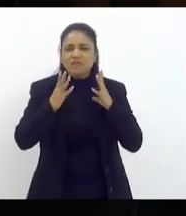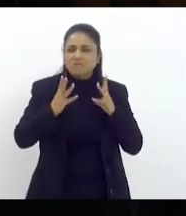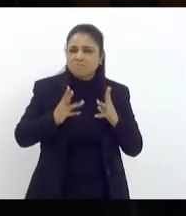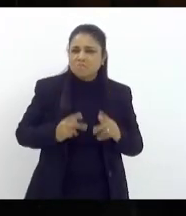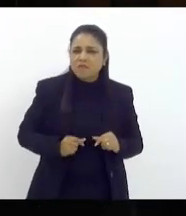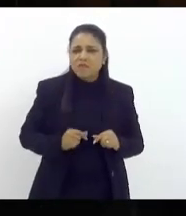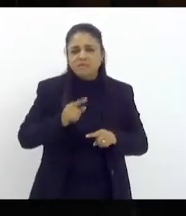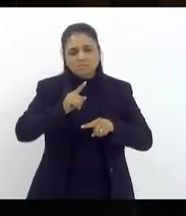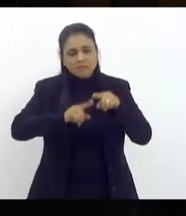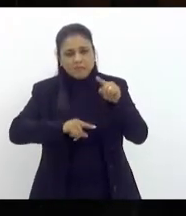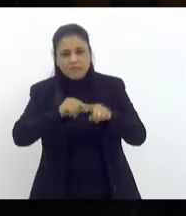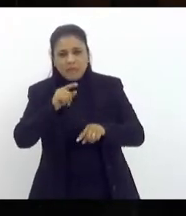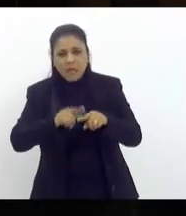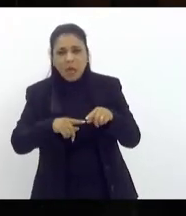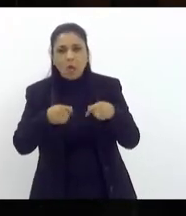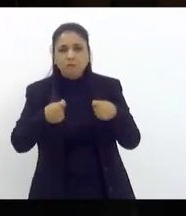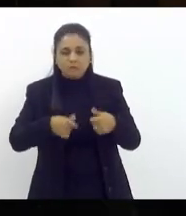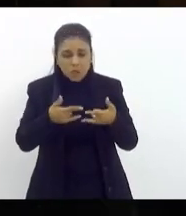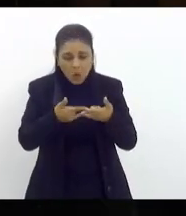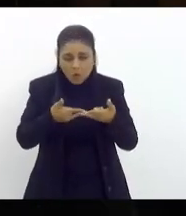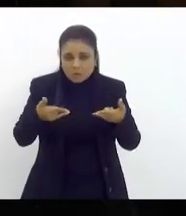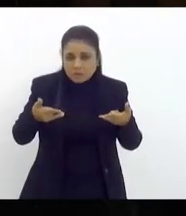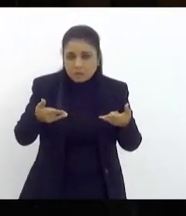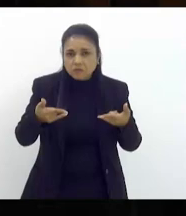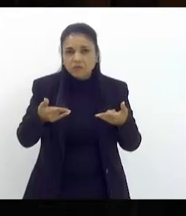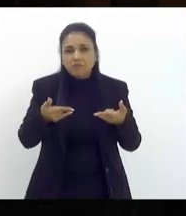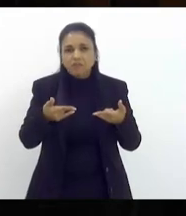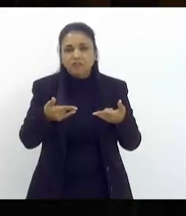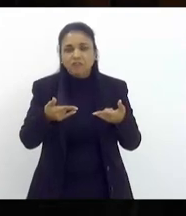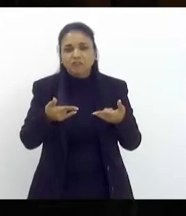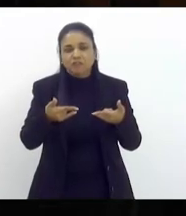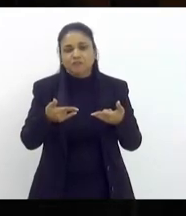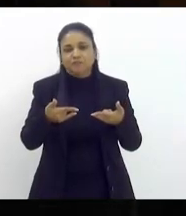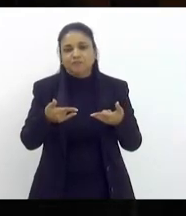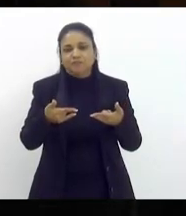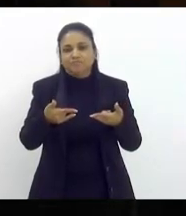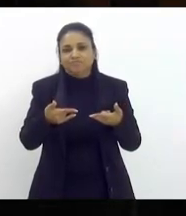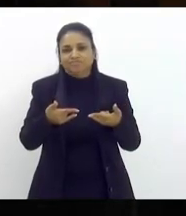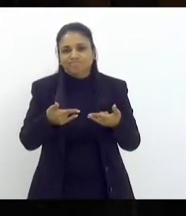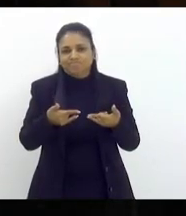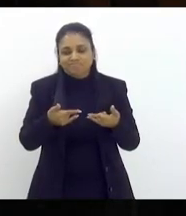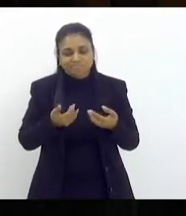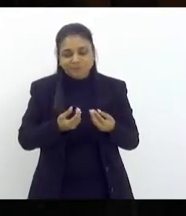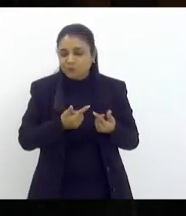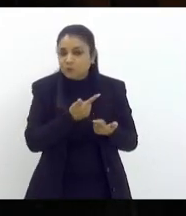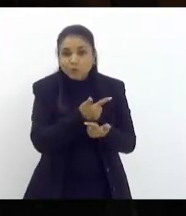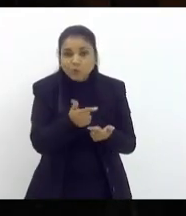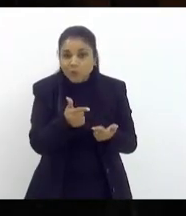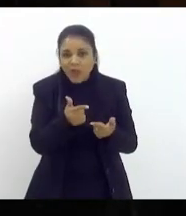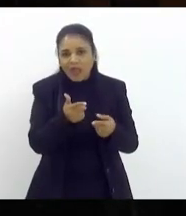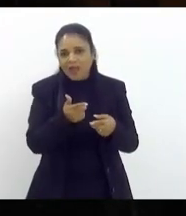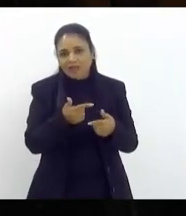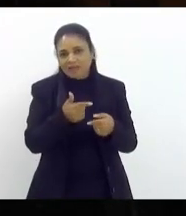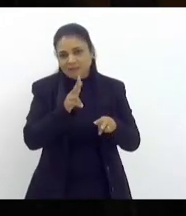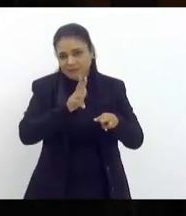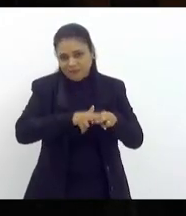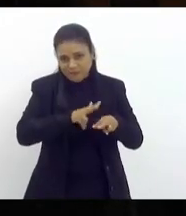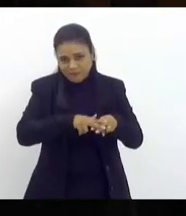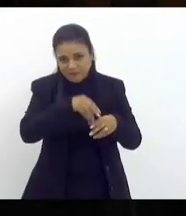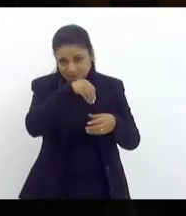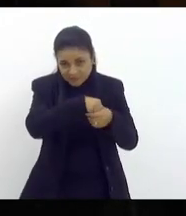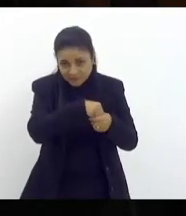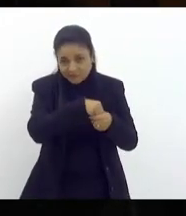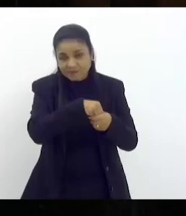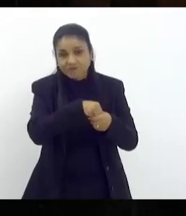mulher muitas vezes o absorvente íntimo não chega a essa mulher em privação de liberdade e nesse sentido